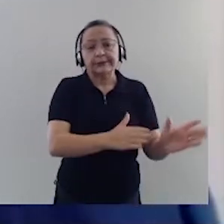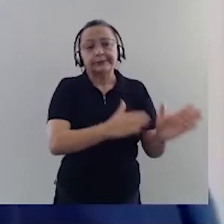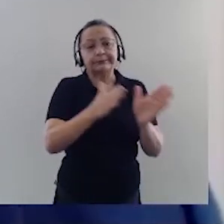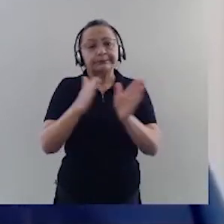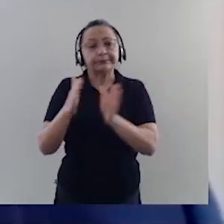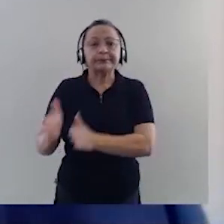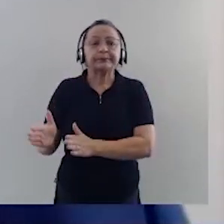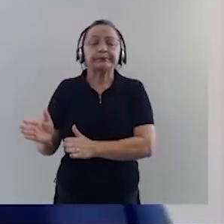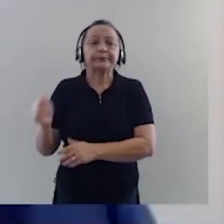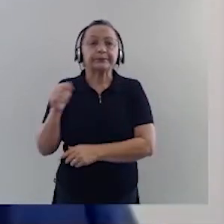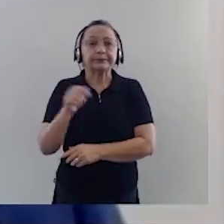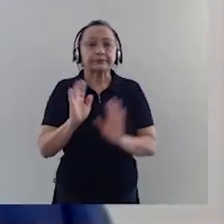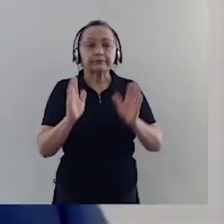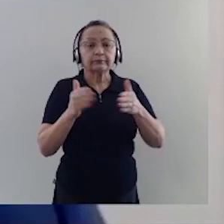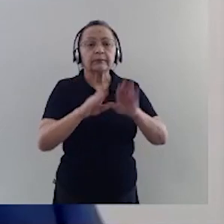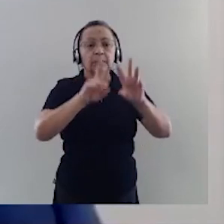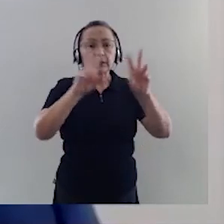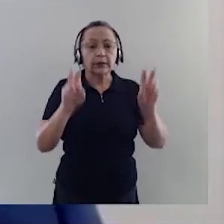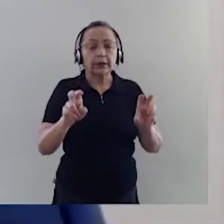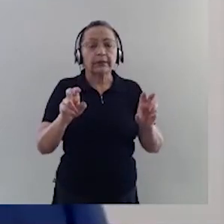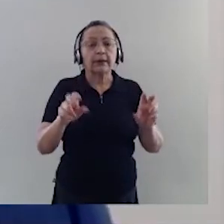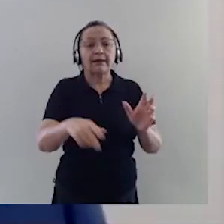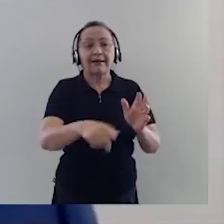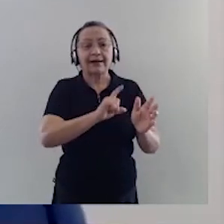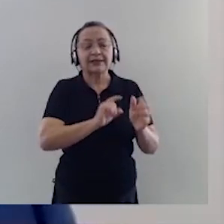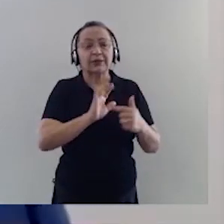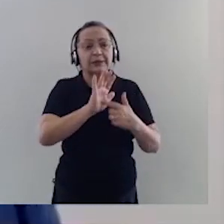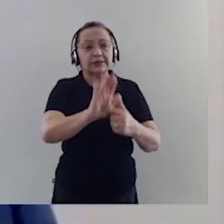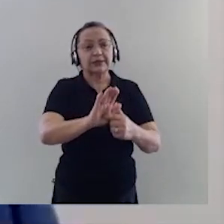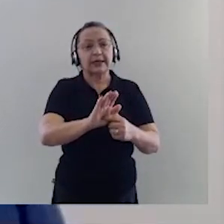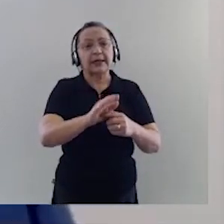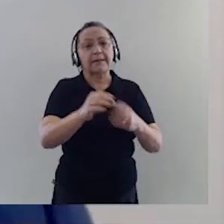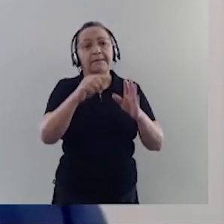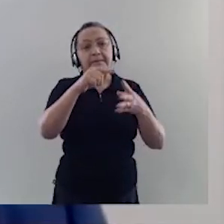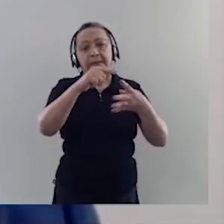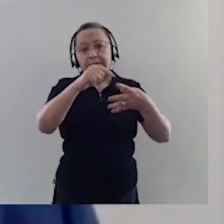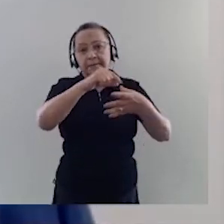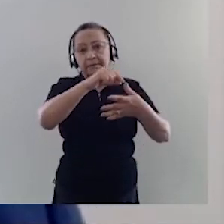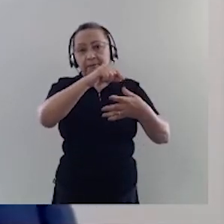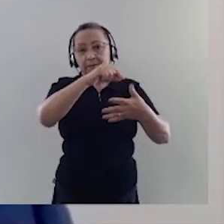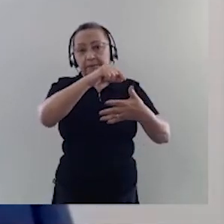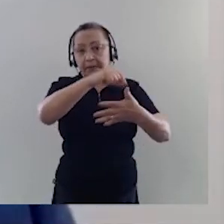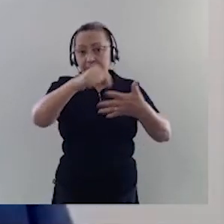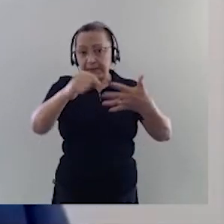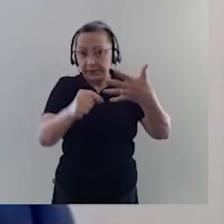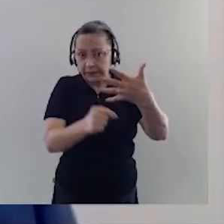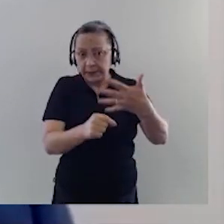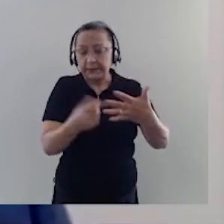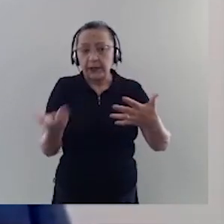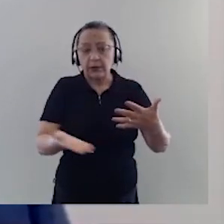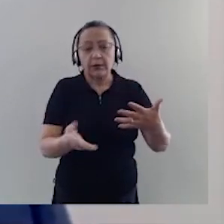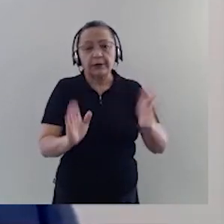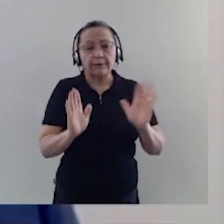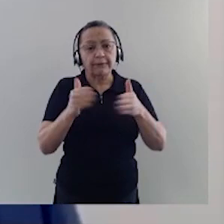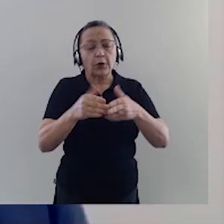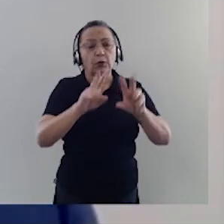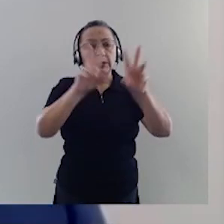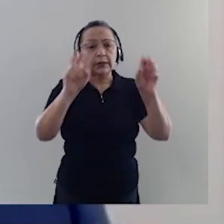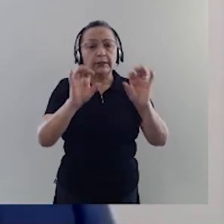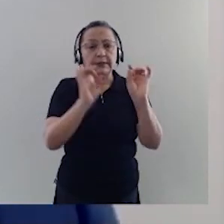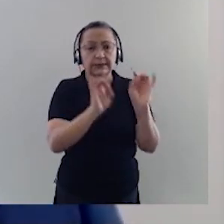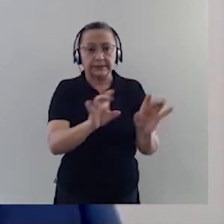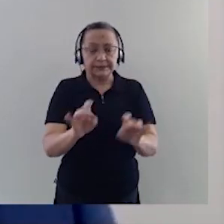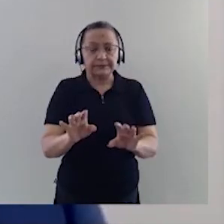tema específico, eu apresentei as premissas, as bases, eu queria tratar agora desse tema específico, né?